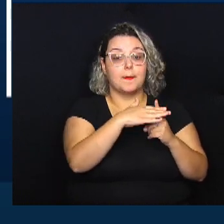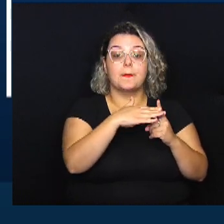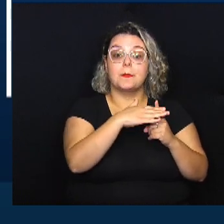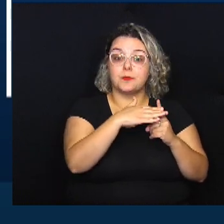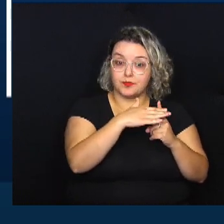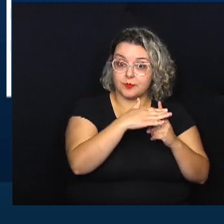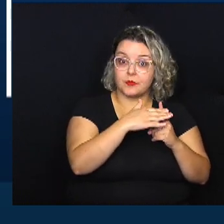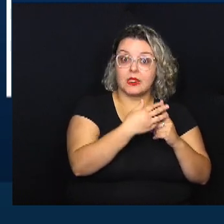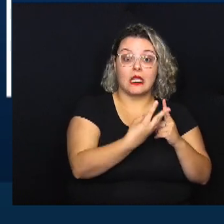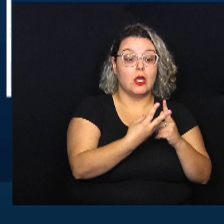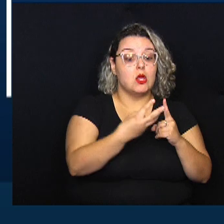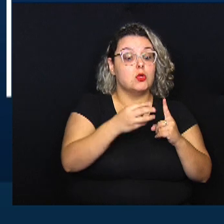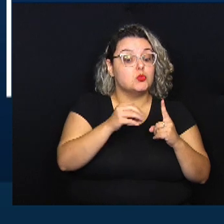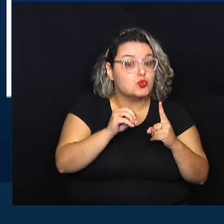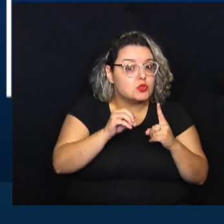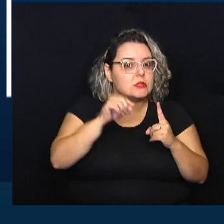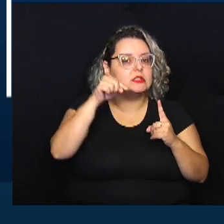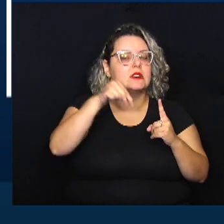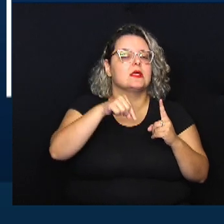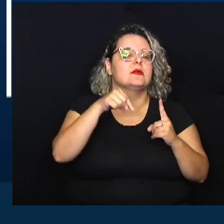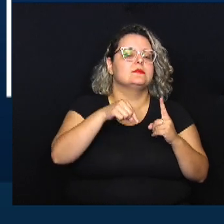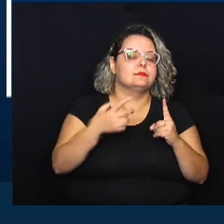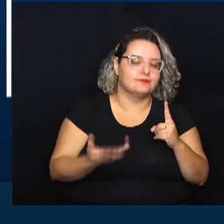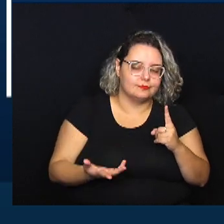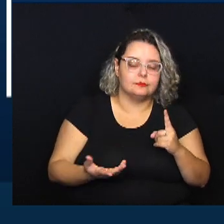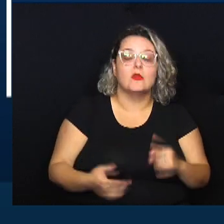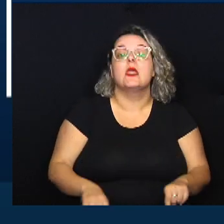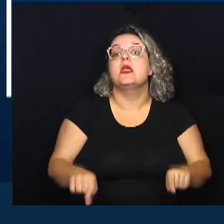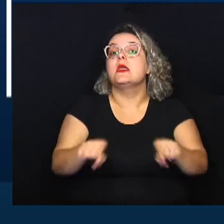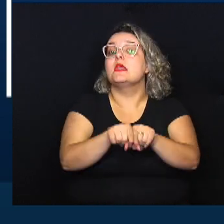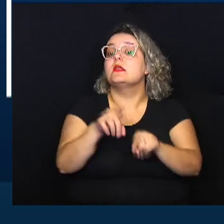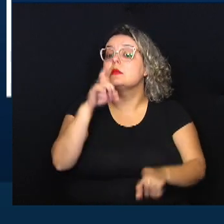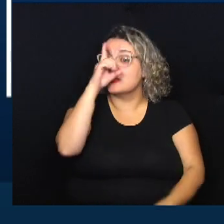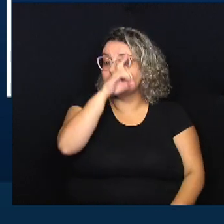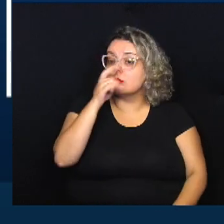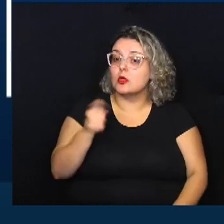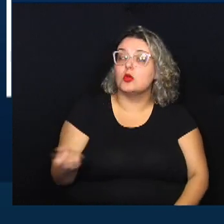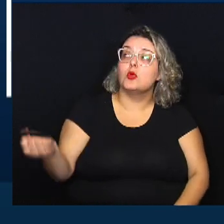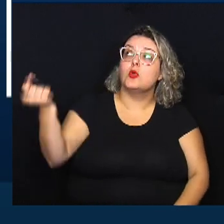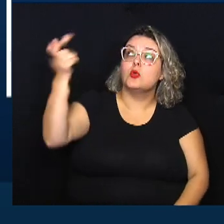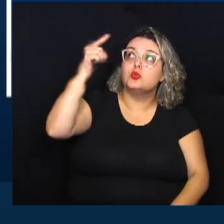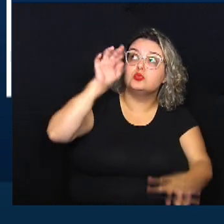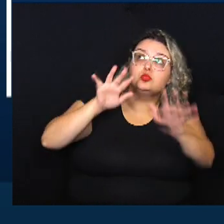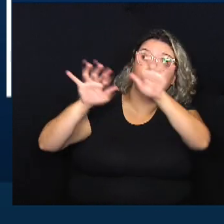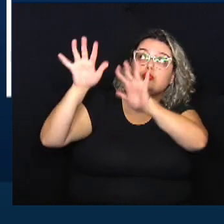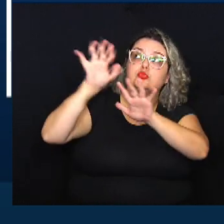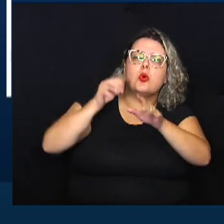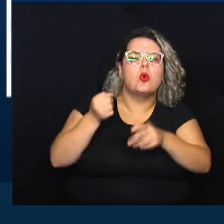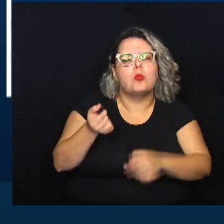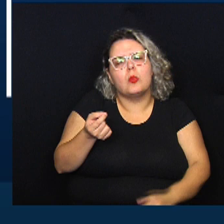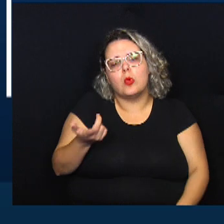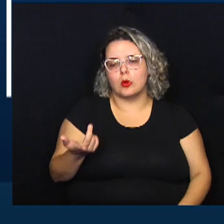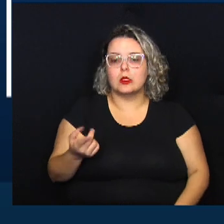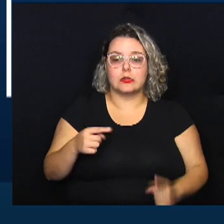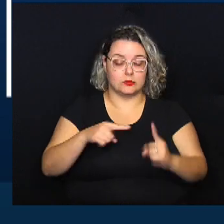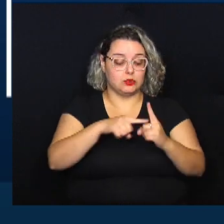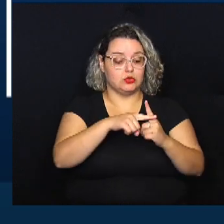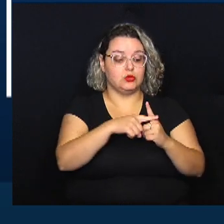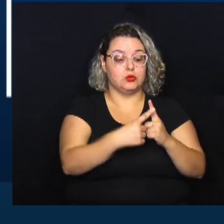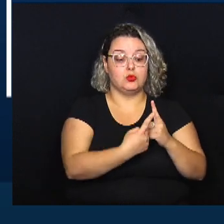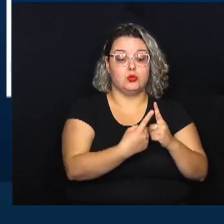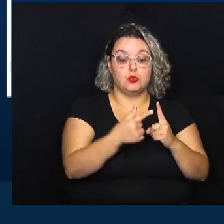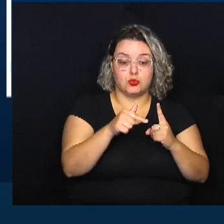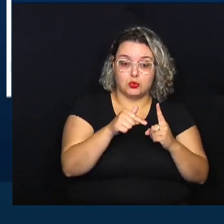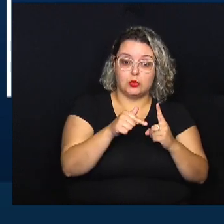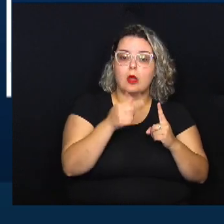sobe, podendo chegar aos 30 graus. No domingo o sol também aparece entre poucas nuvens, com a temperatura